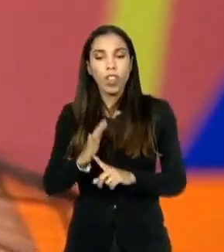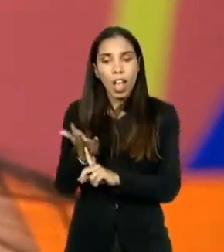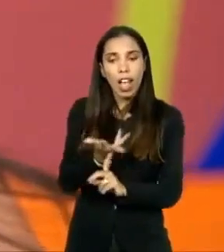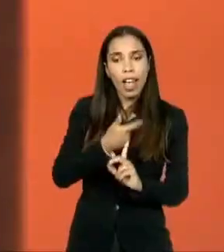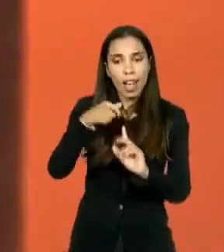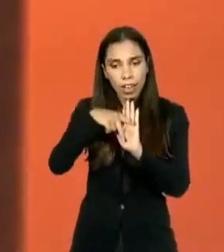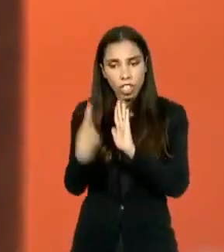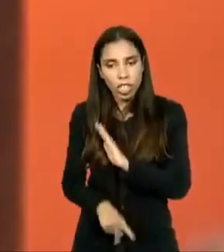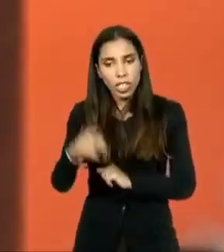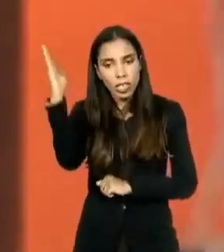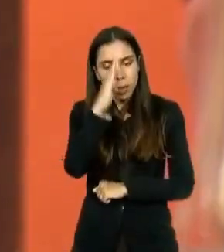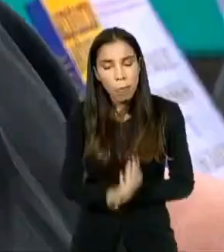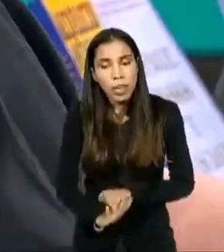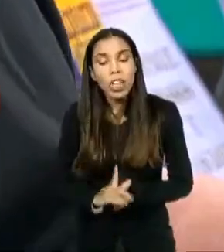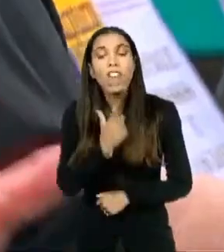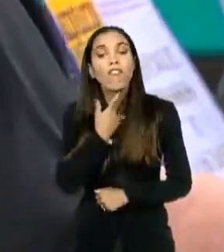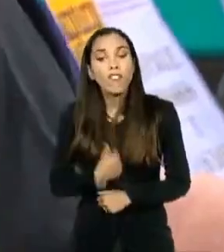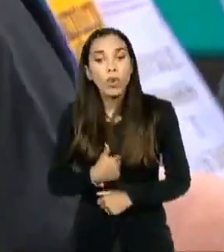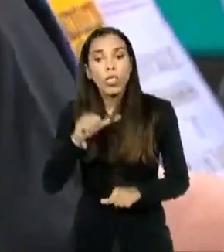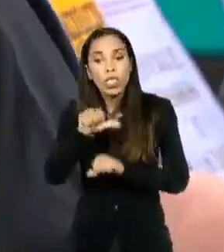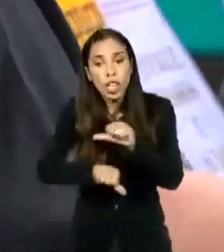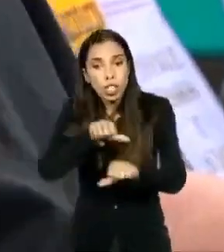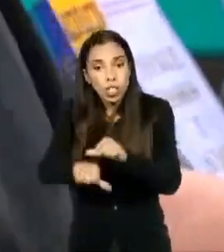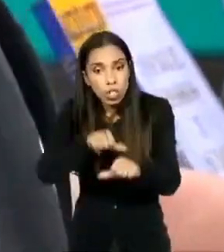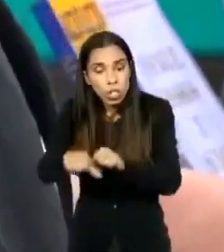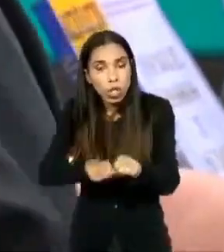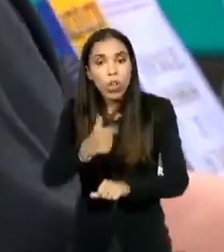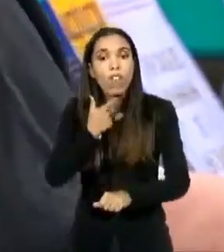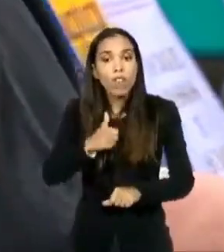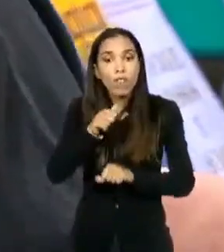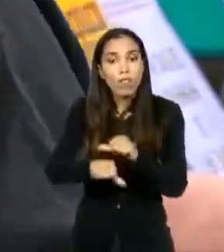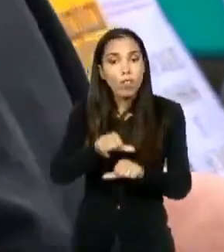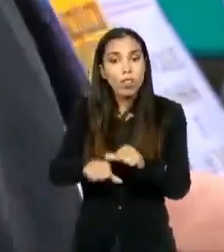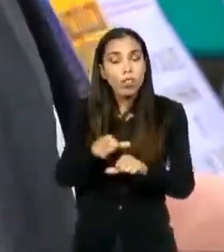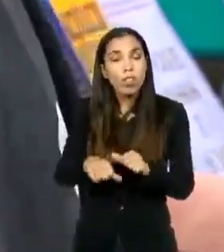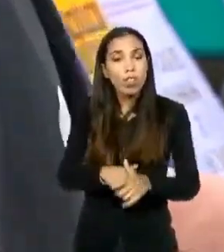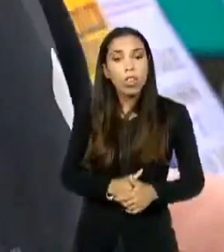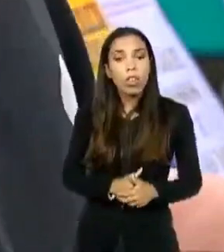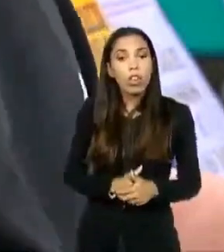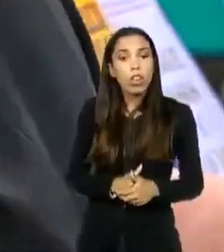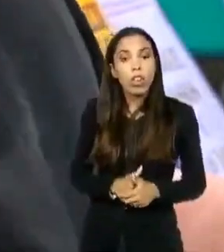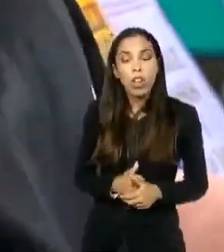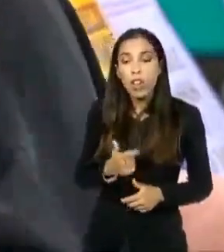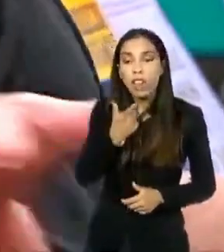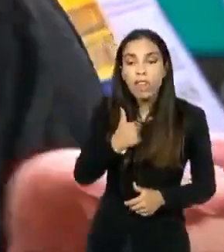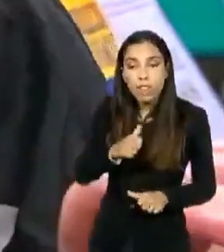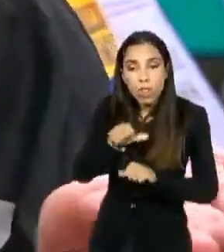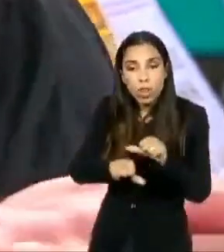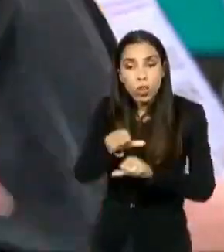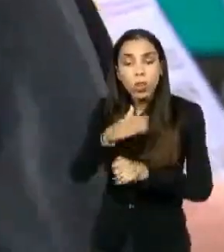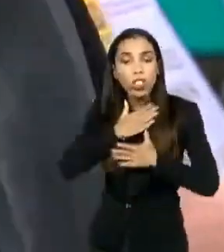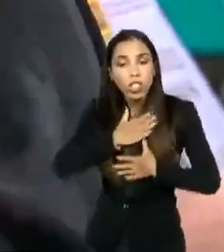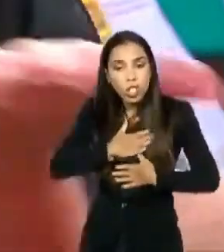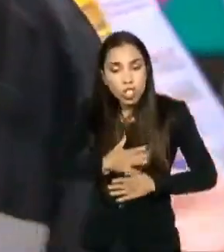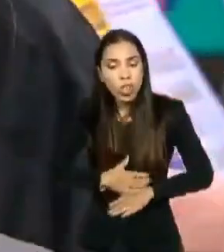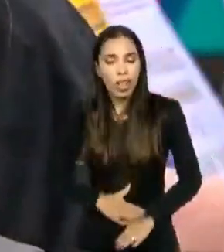nesse país. É a vontade de que se mude. E que se mude como? Se mude de uma forma tranquila, se